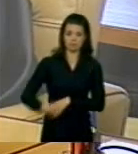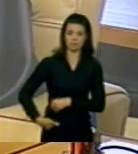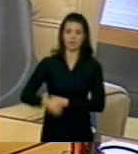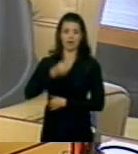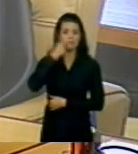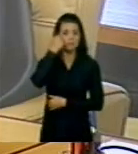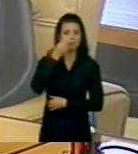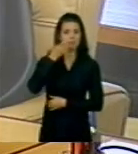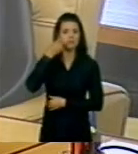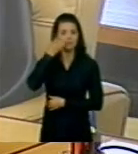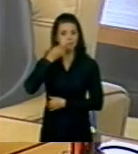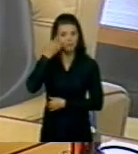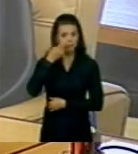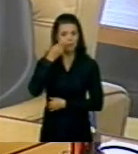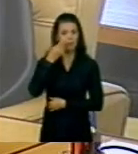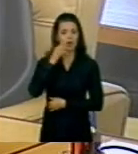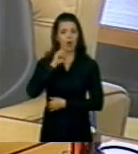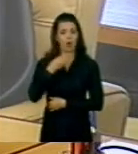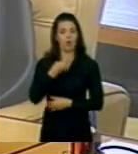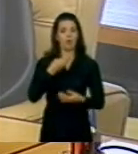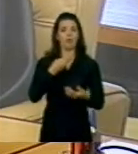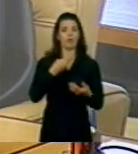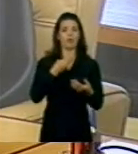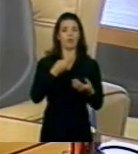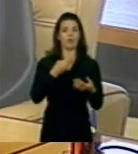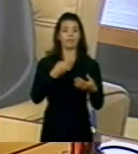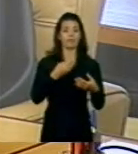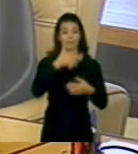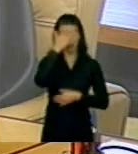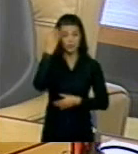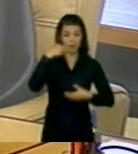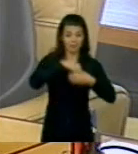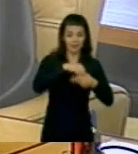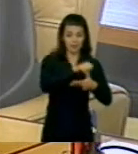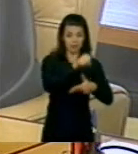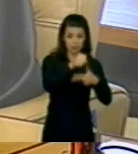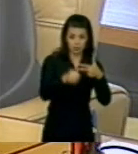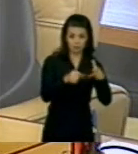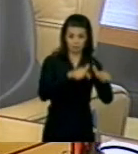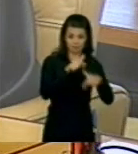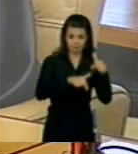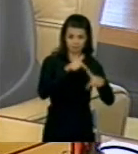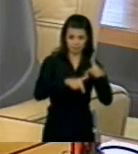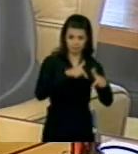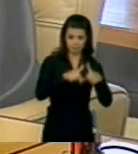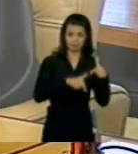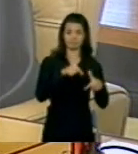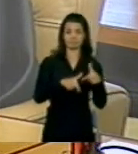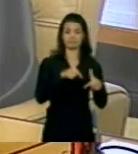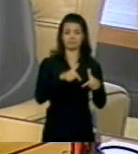membros de poder devem ser interpretadas nos estritos limites em que postas no texto